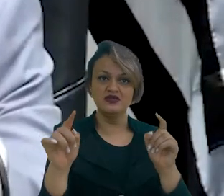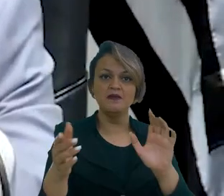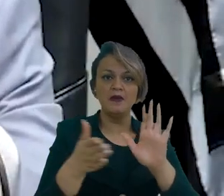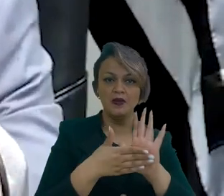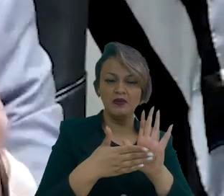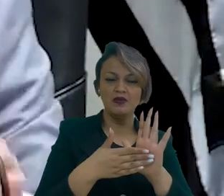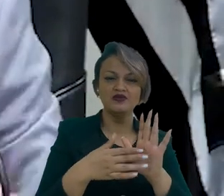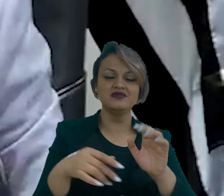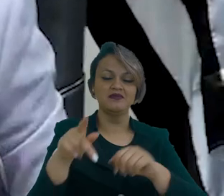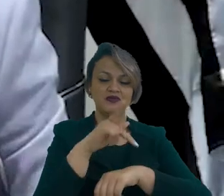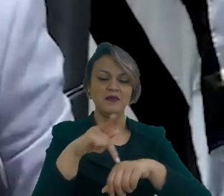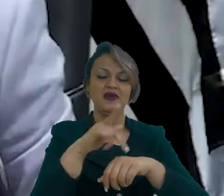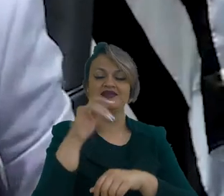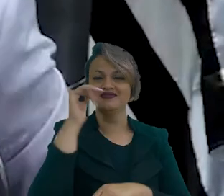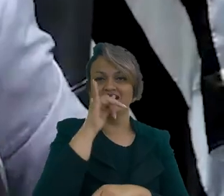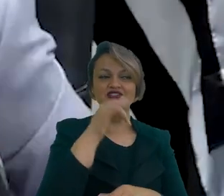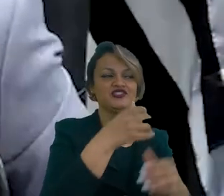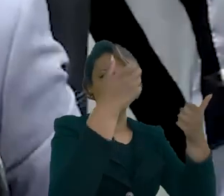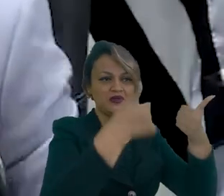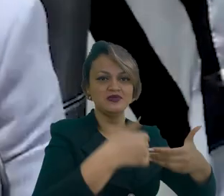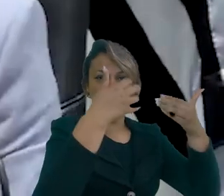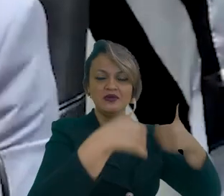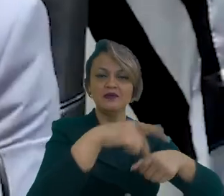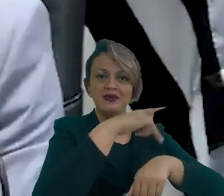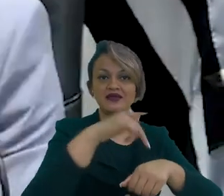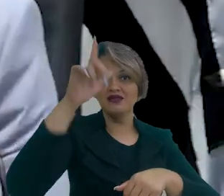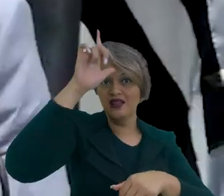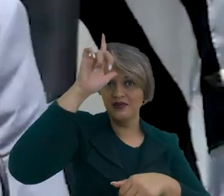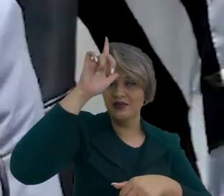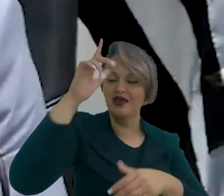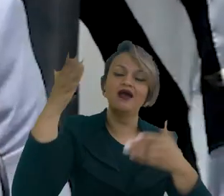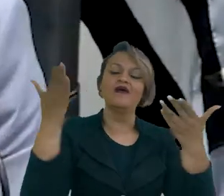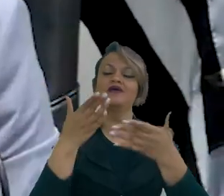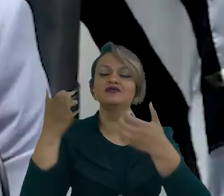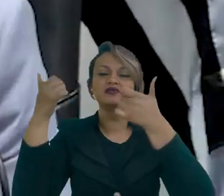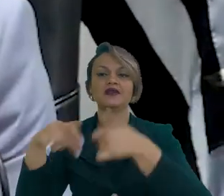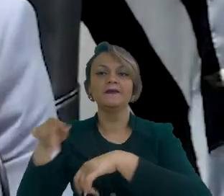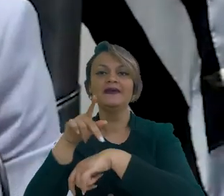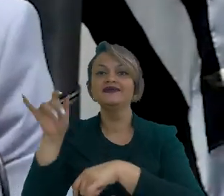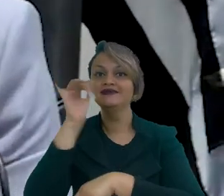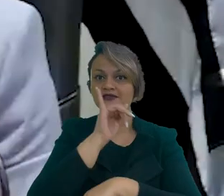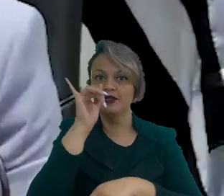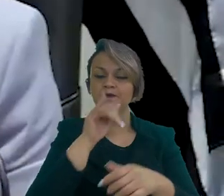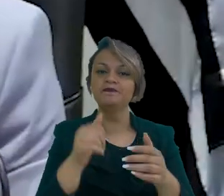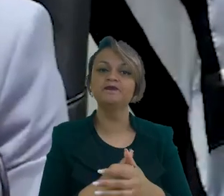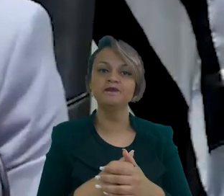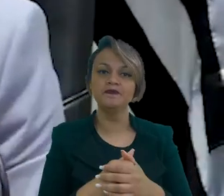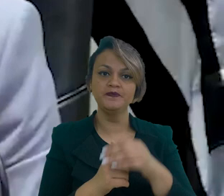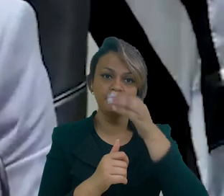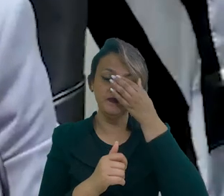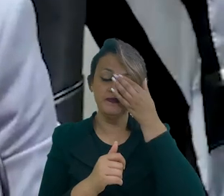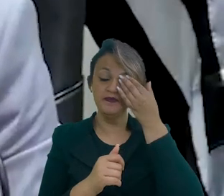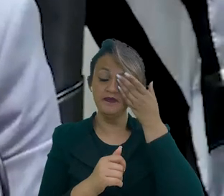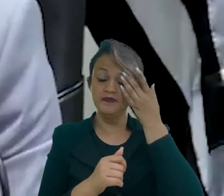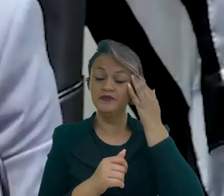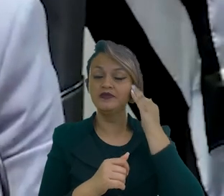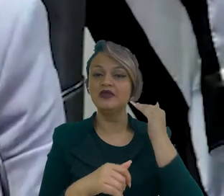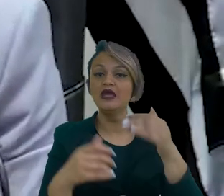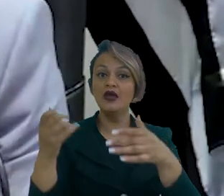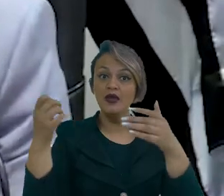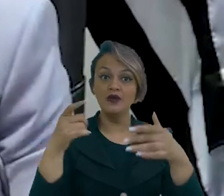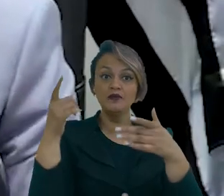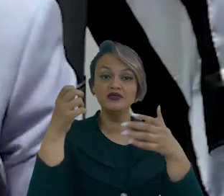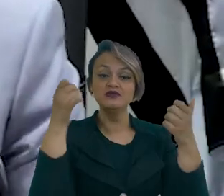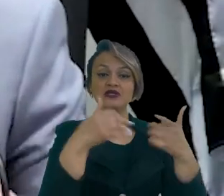a apresentação agora uma proposta italiana a gente sai um pouco da Alemanha dizendo que eu sou Germano alguma coisa assim né é